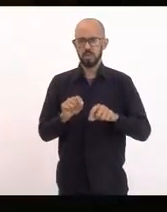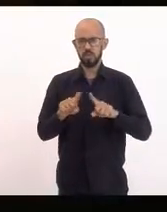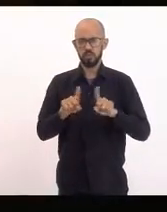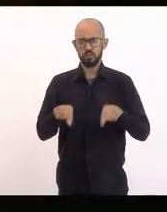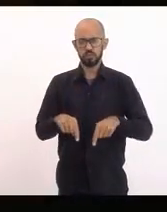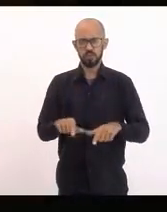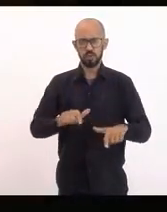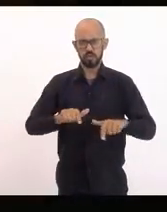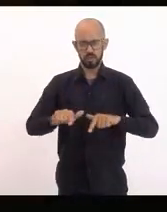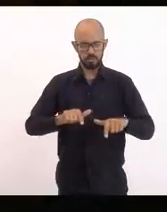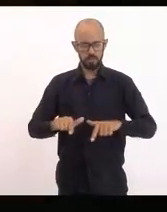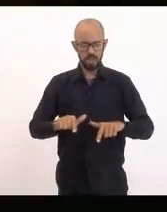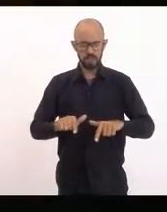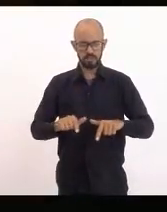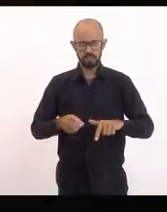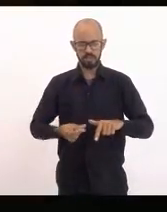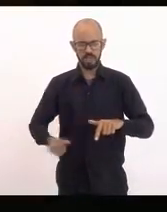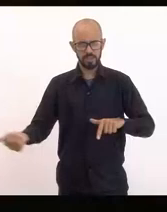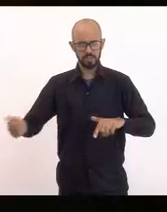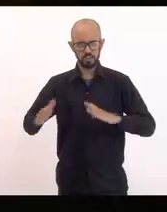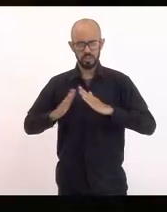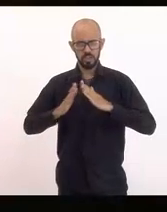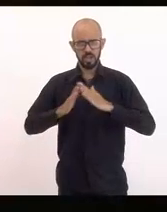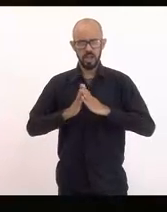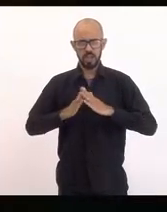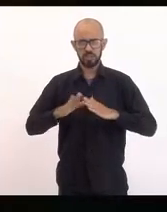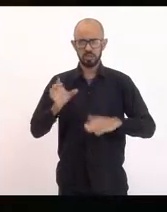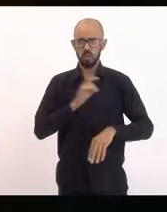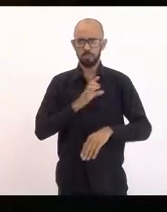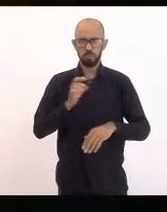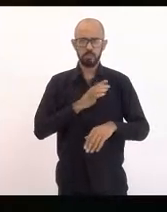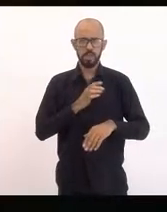saia de casa com medo de não votar, de